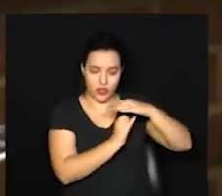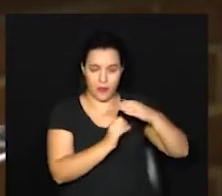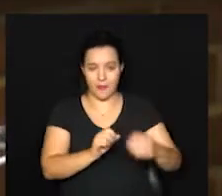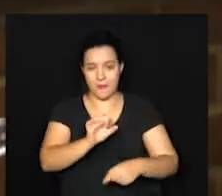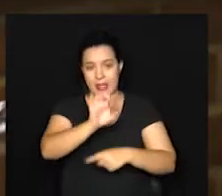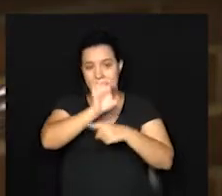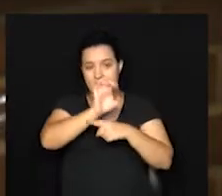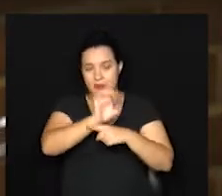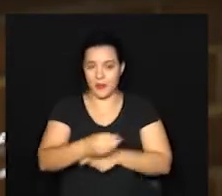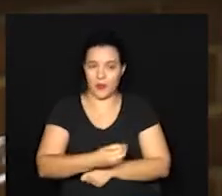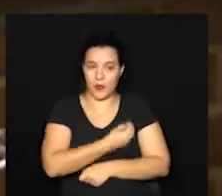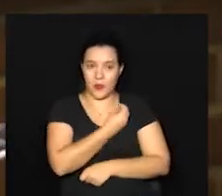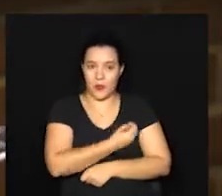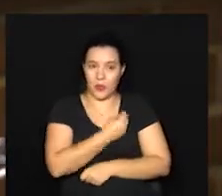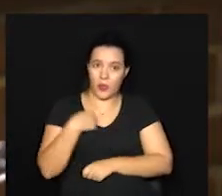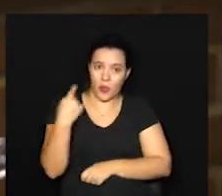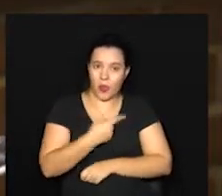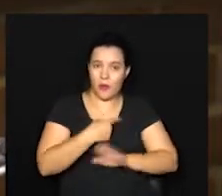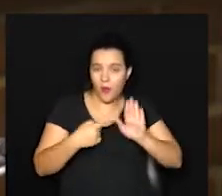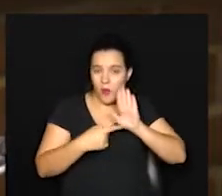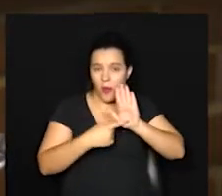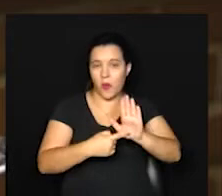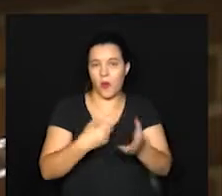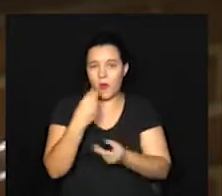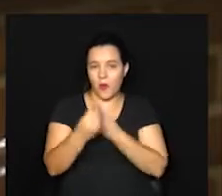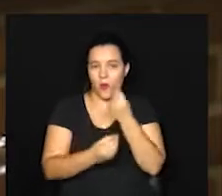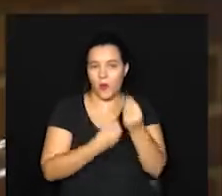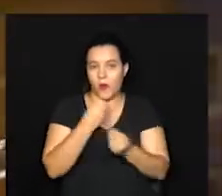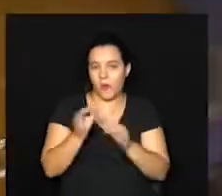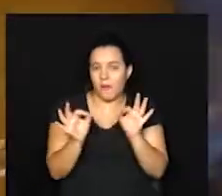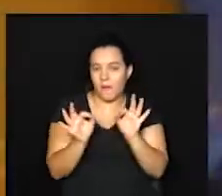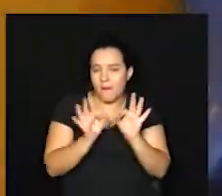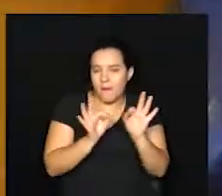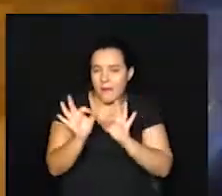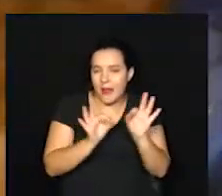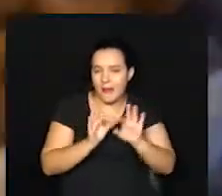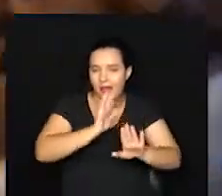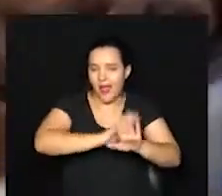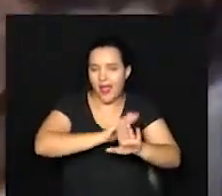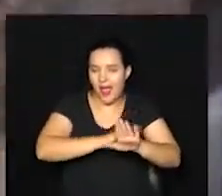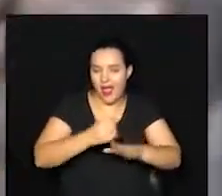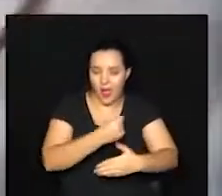mostrar a vocês como é que nós preparamos essas delícias.